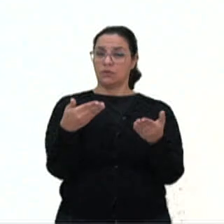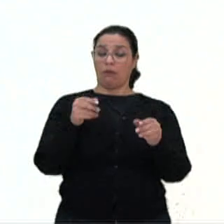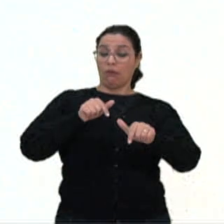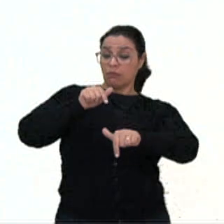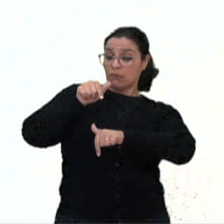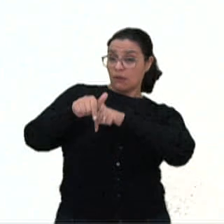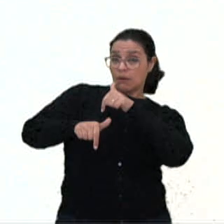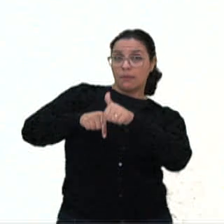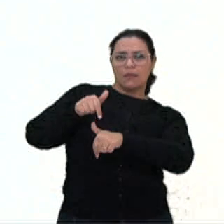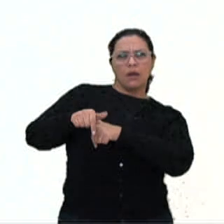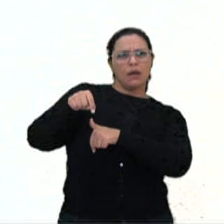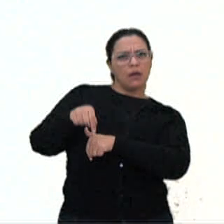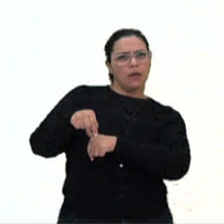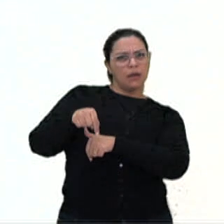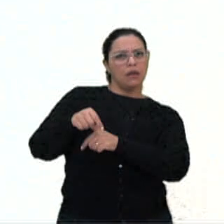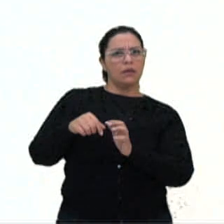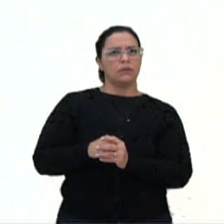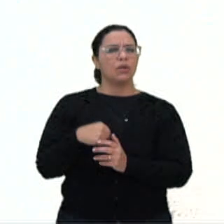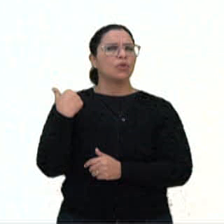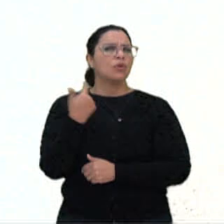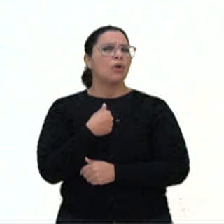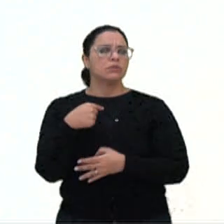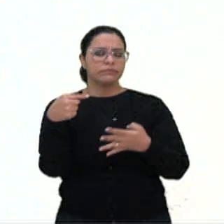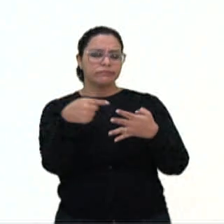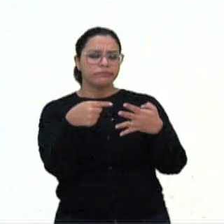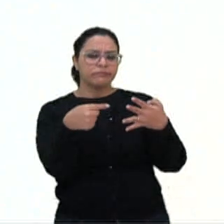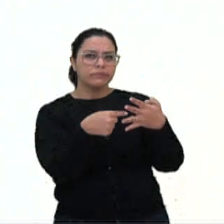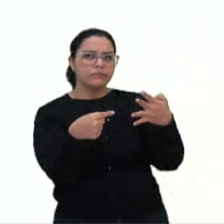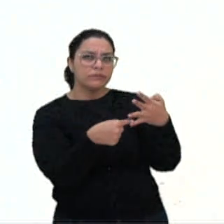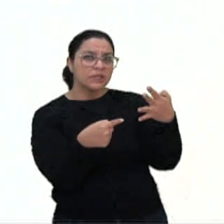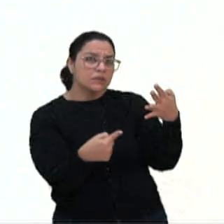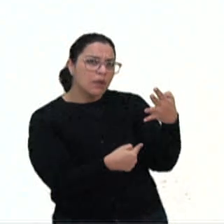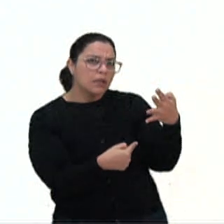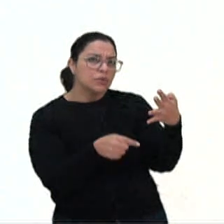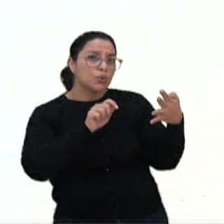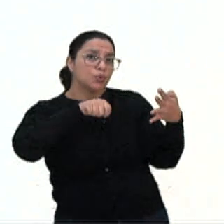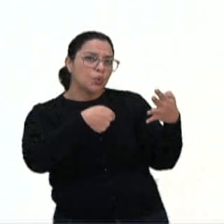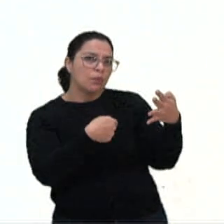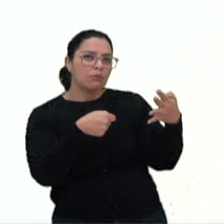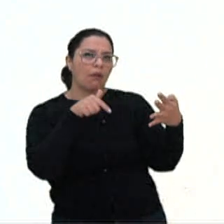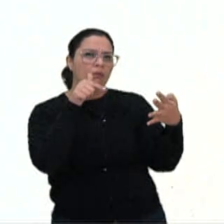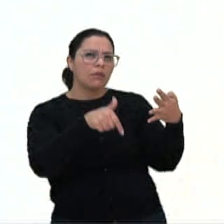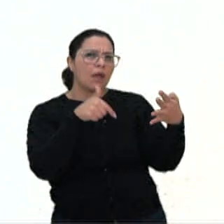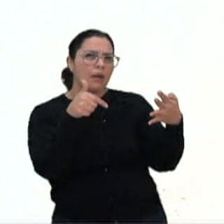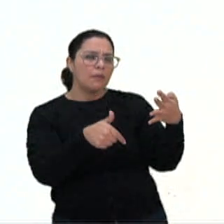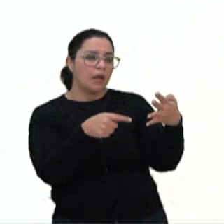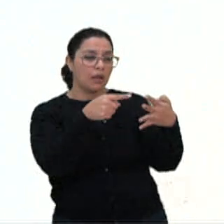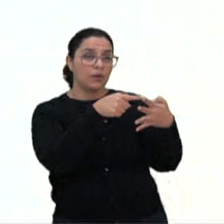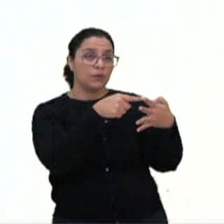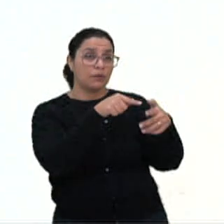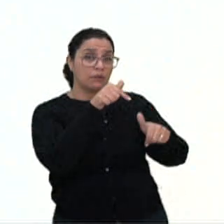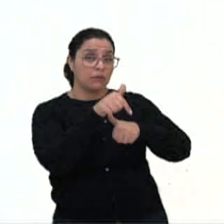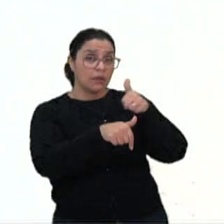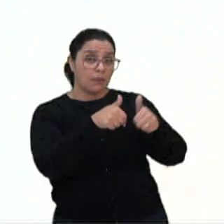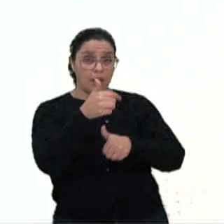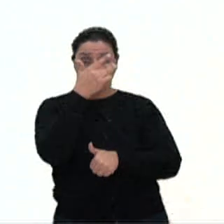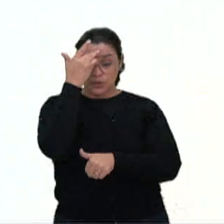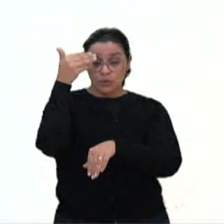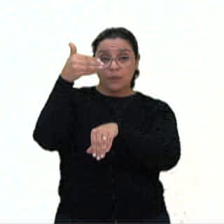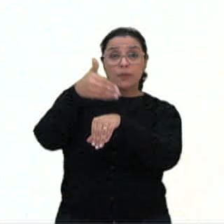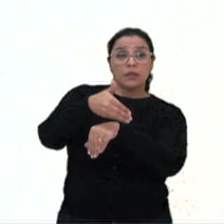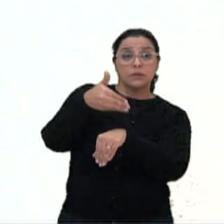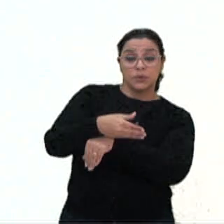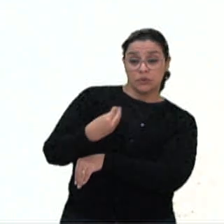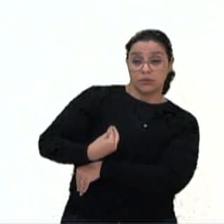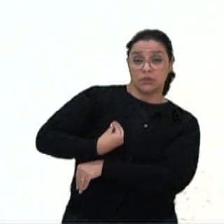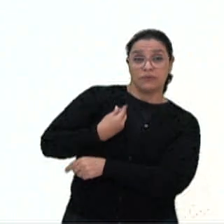Trabalho. Qual daquele? Nós trabalhamos quatro conceitos de trabalho, né? Conjunto de trabalhadores que participam da